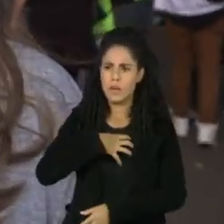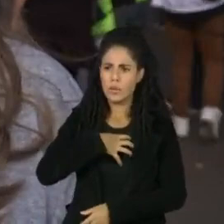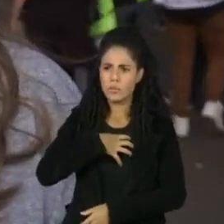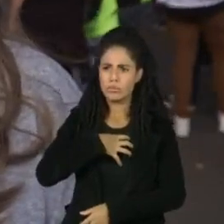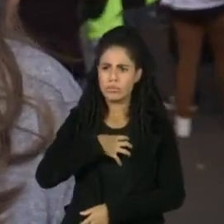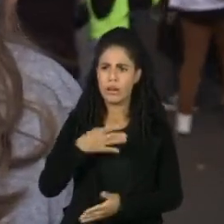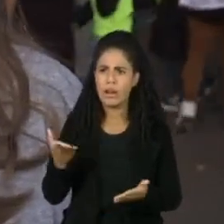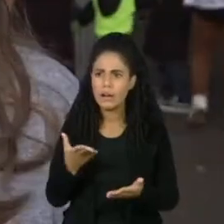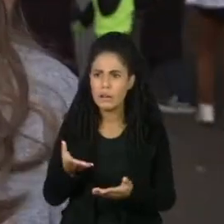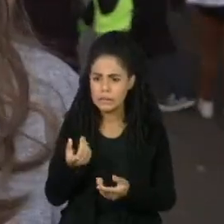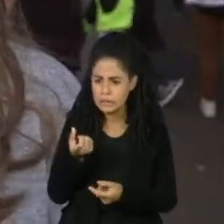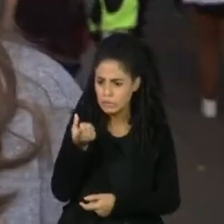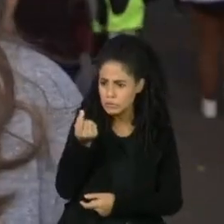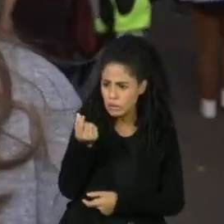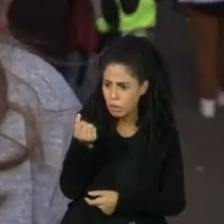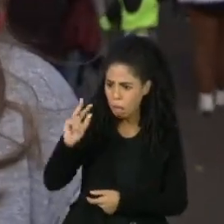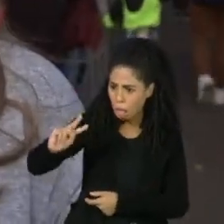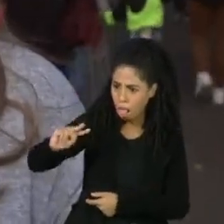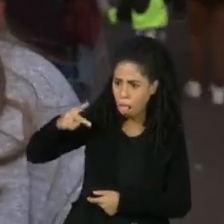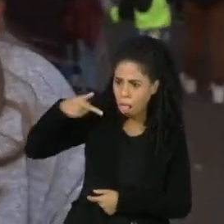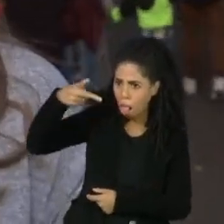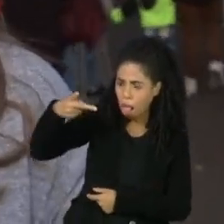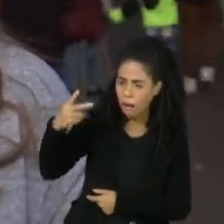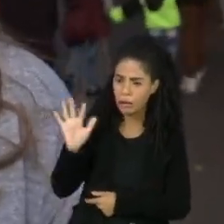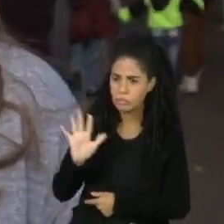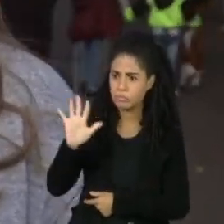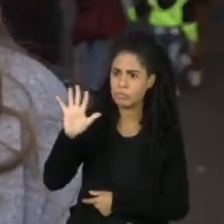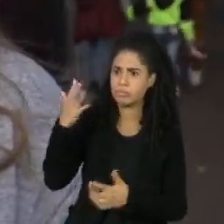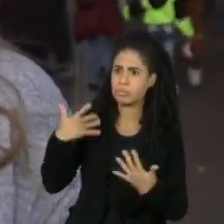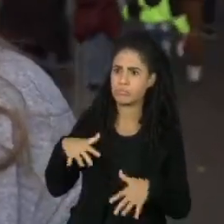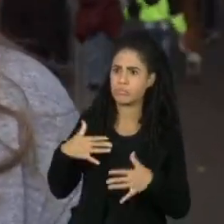maquininha de mudança de preço já chegando. Eu não cheguei a